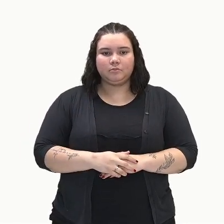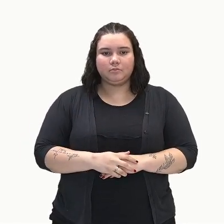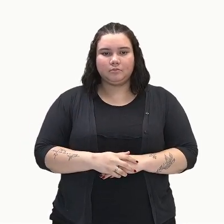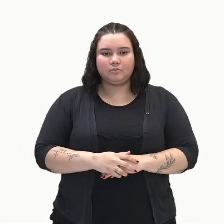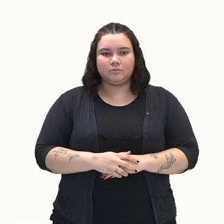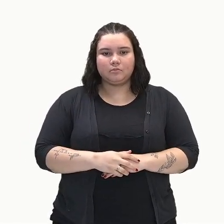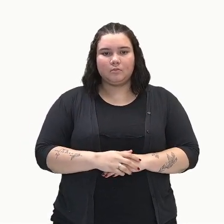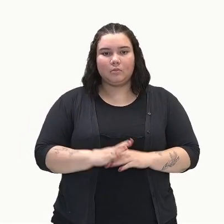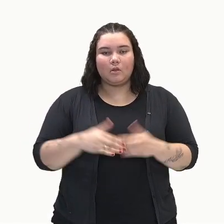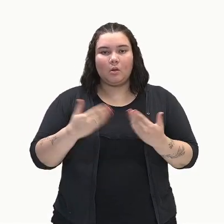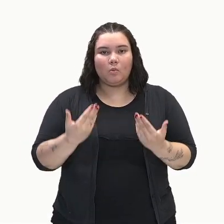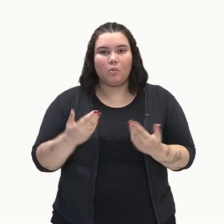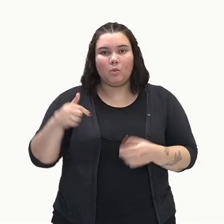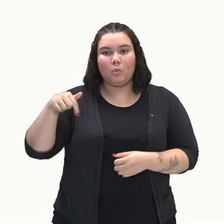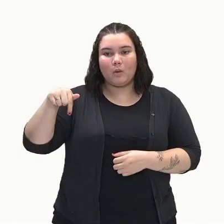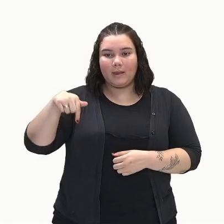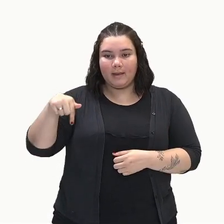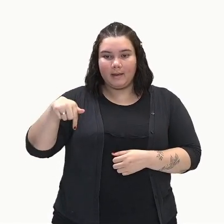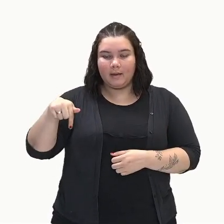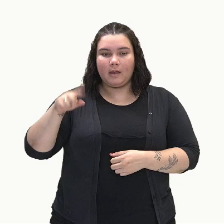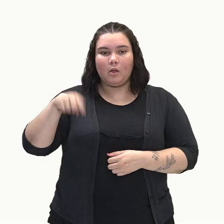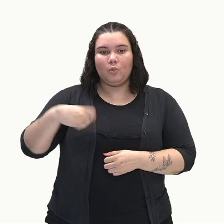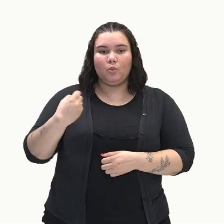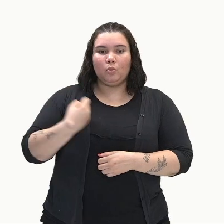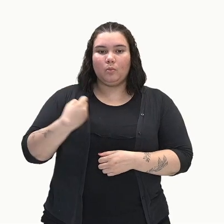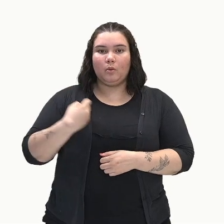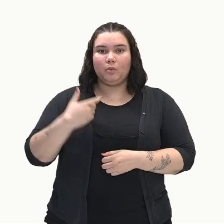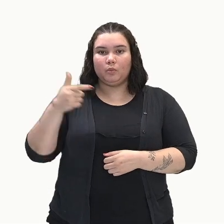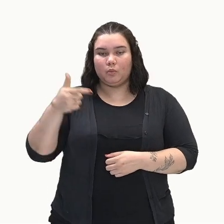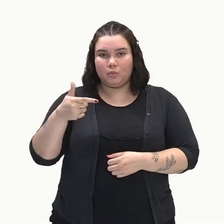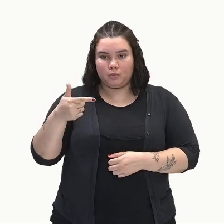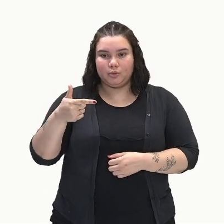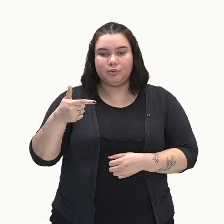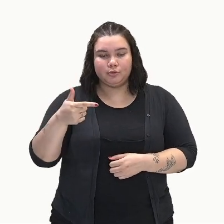A razão, nesse caso aqui, é 2. Aí vocês podem